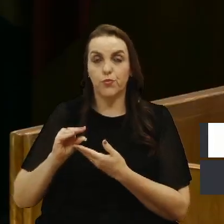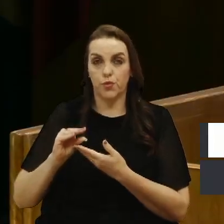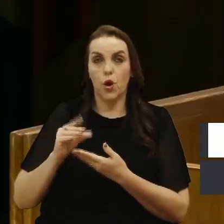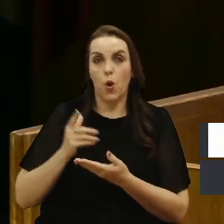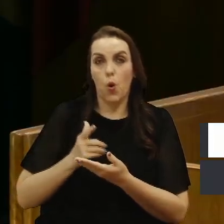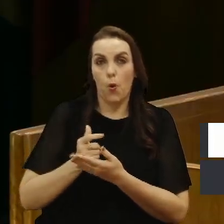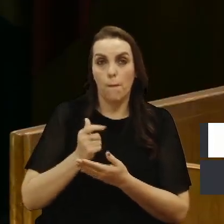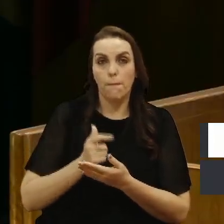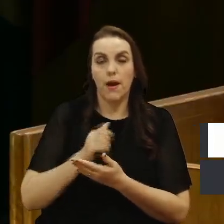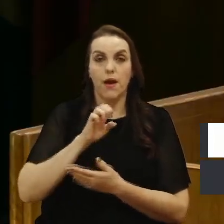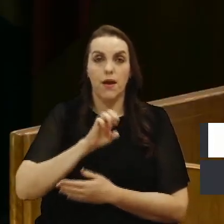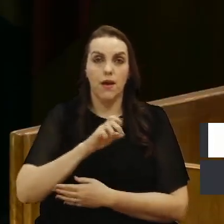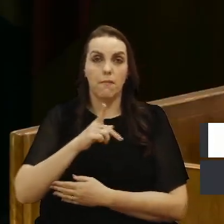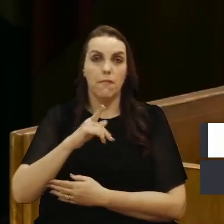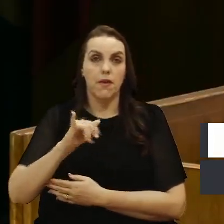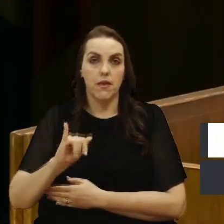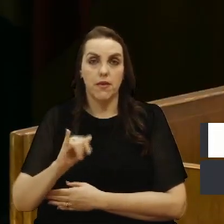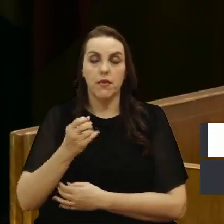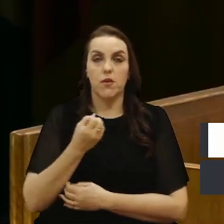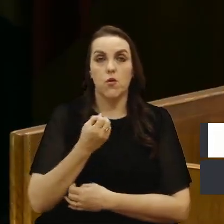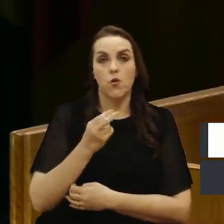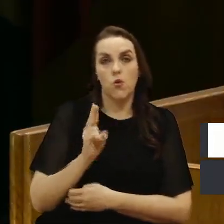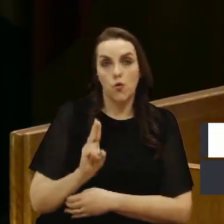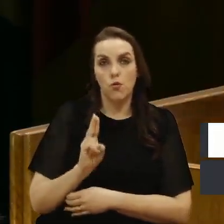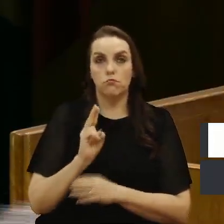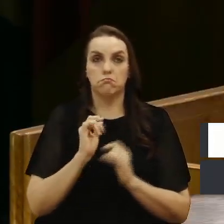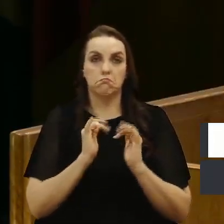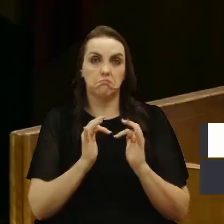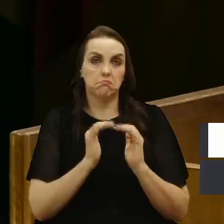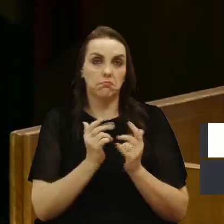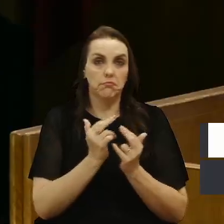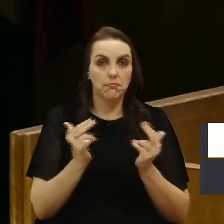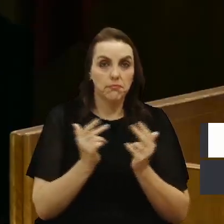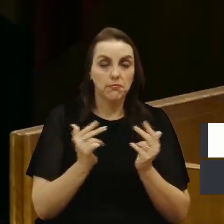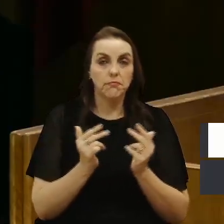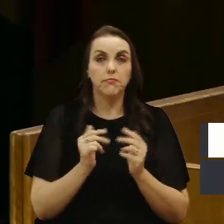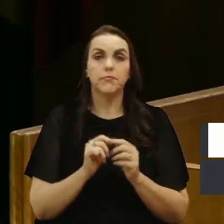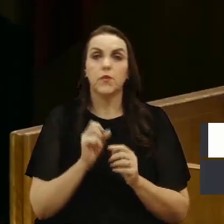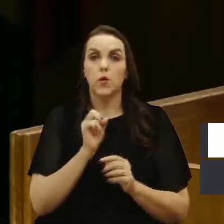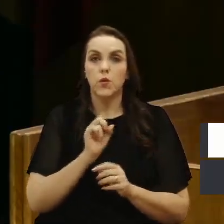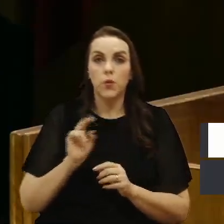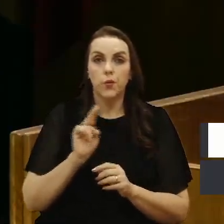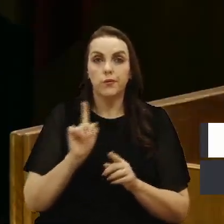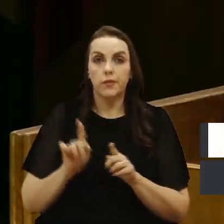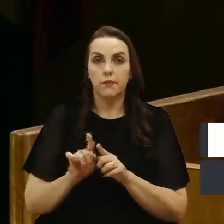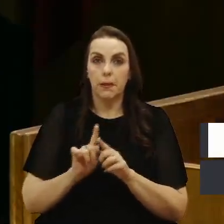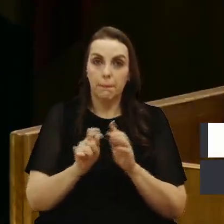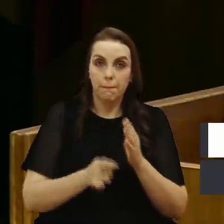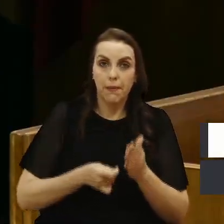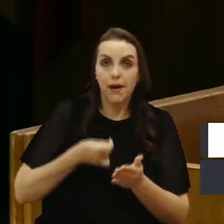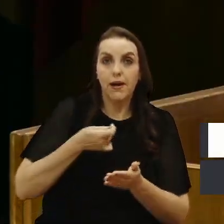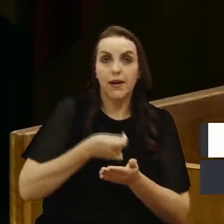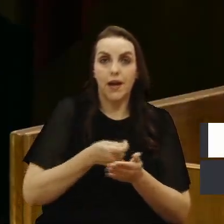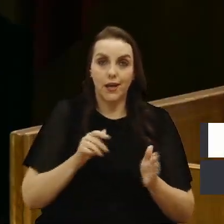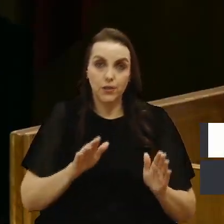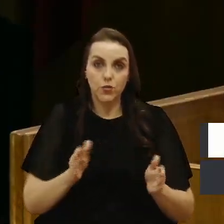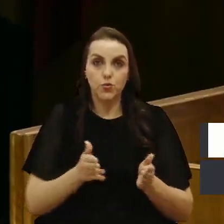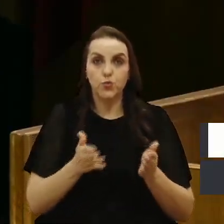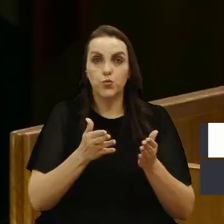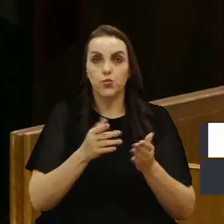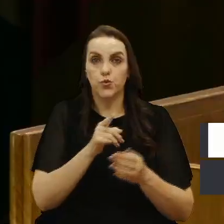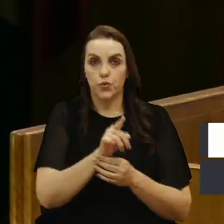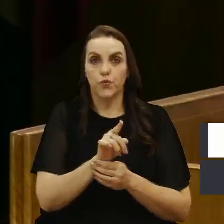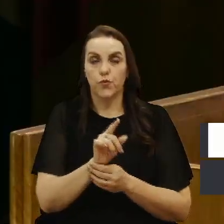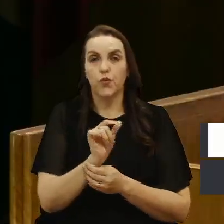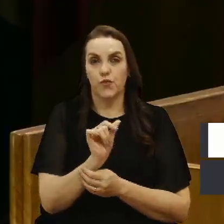de EPIs ou equipamentos, ou ainda pagar um incentivo financeiro, que fica